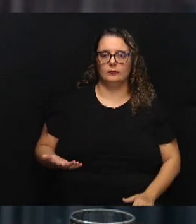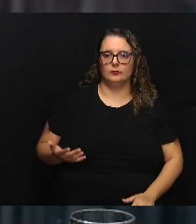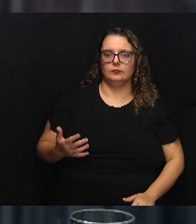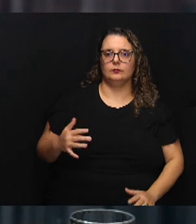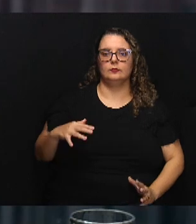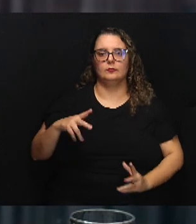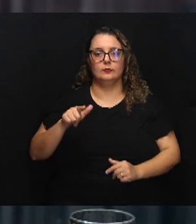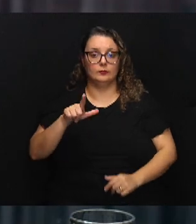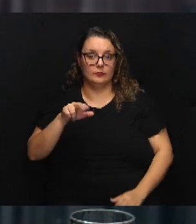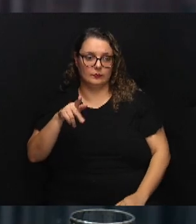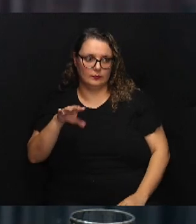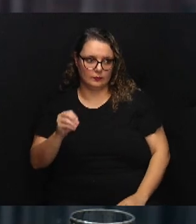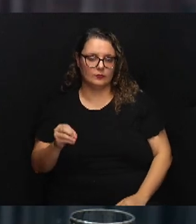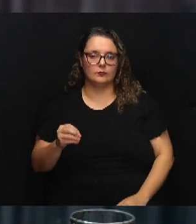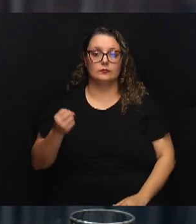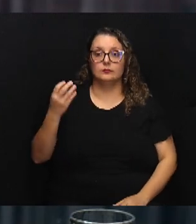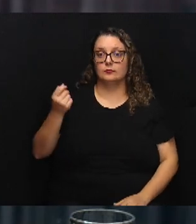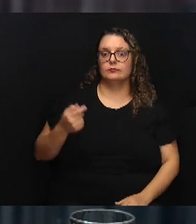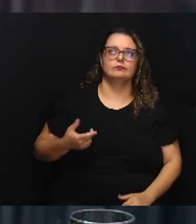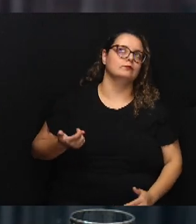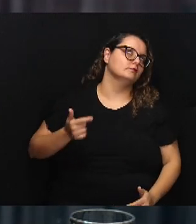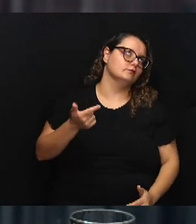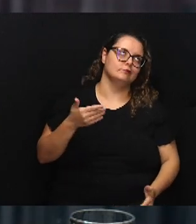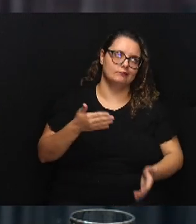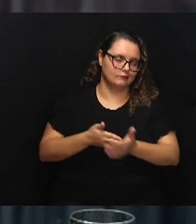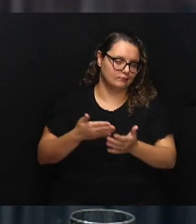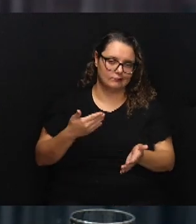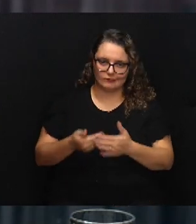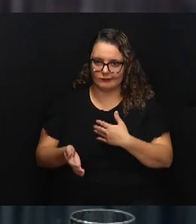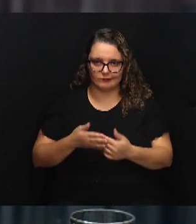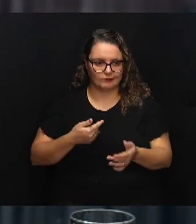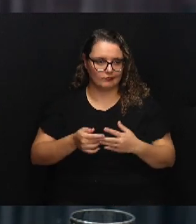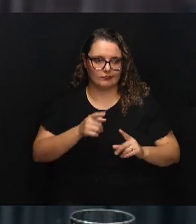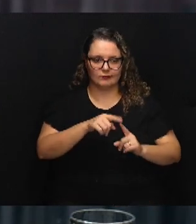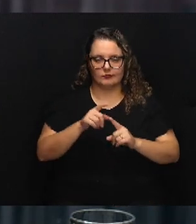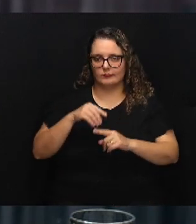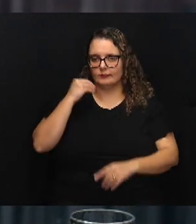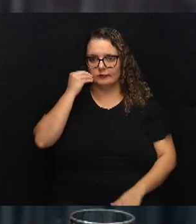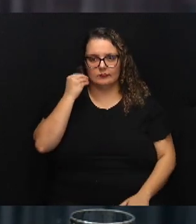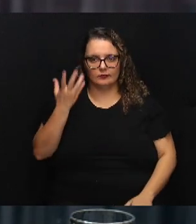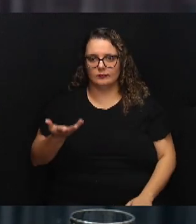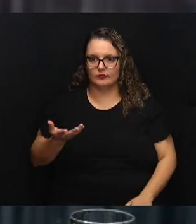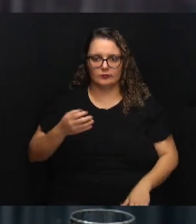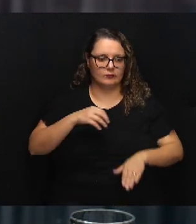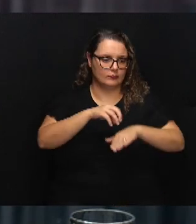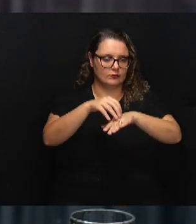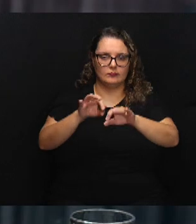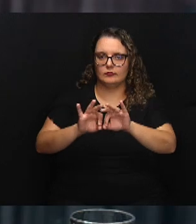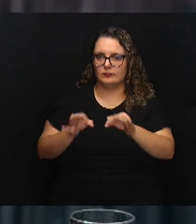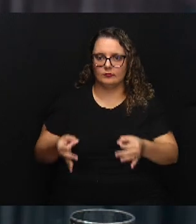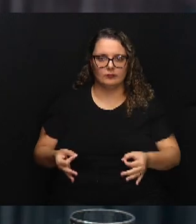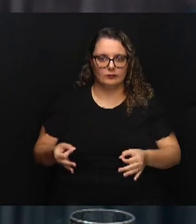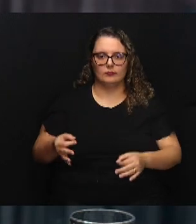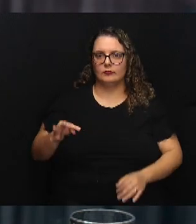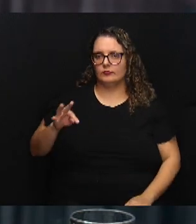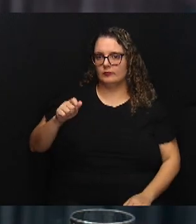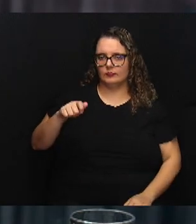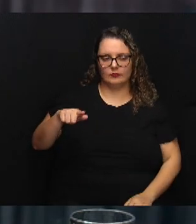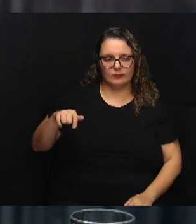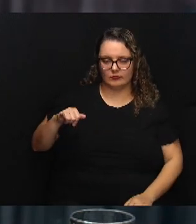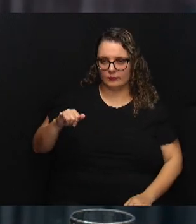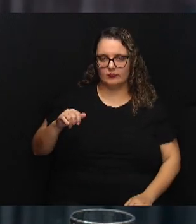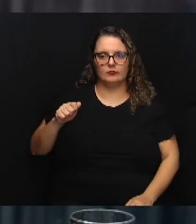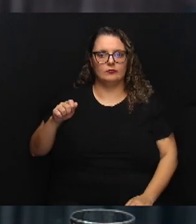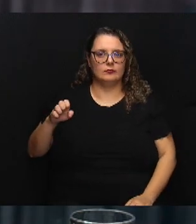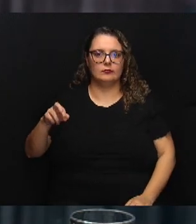luxo de viagem é algo infinito, né? A gente consegue fazer qualquer tipo de experiência, desde um transporte simples, táxi aéreo, como também aluguel